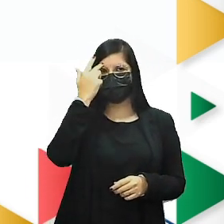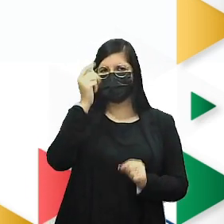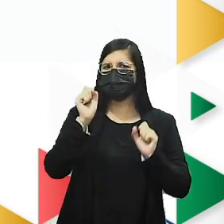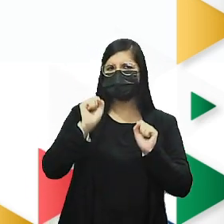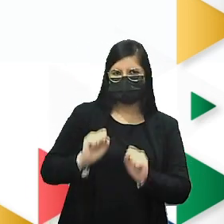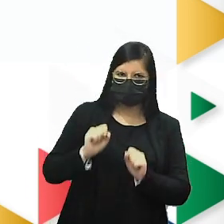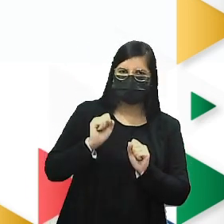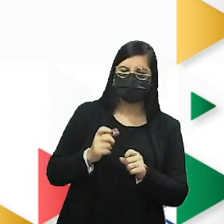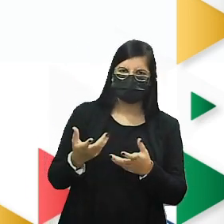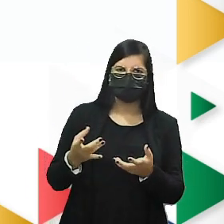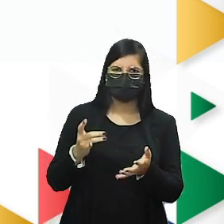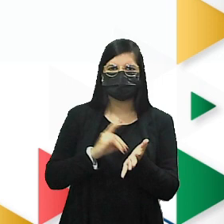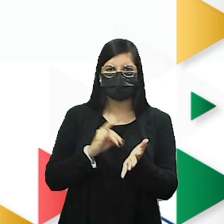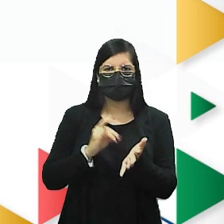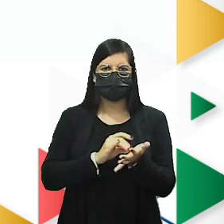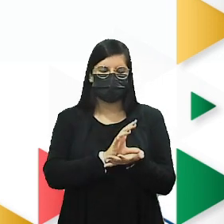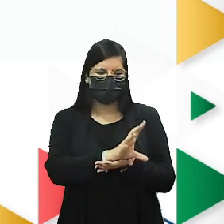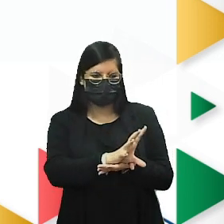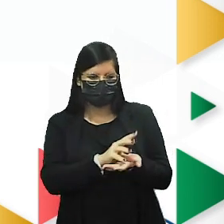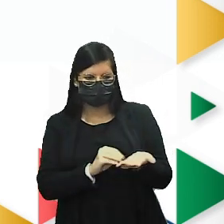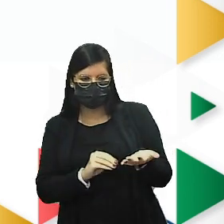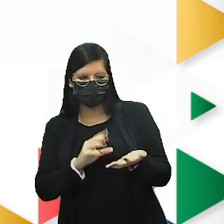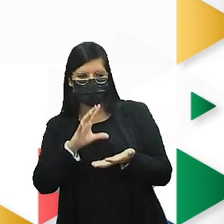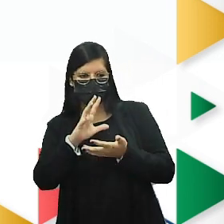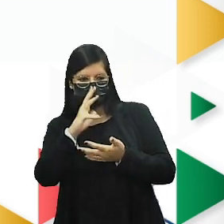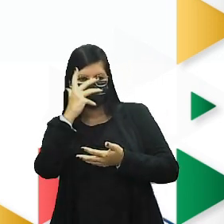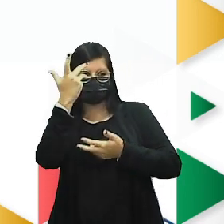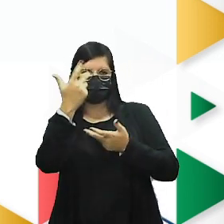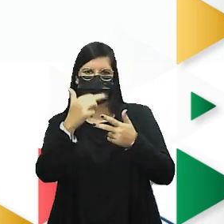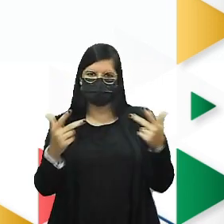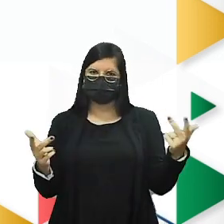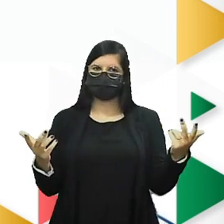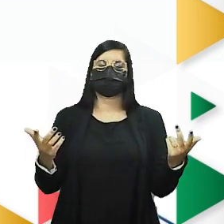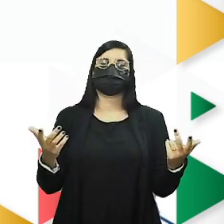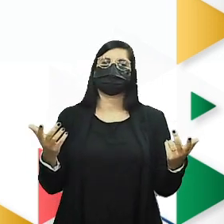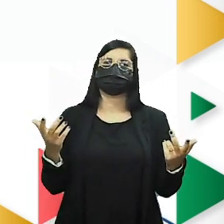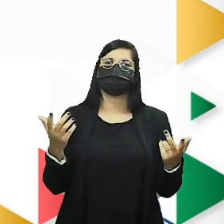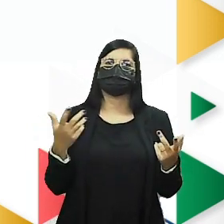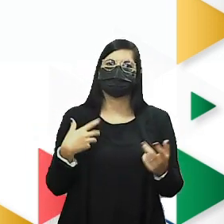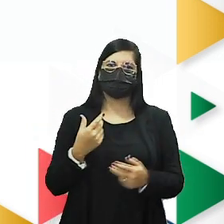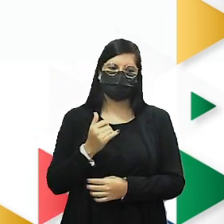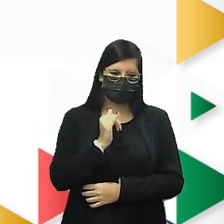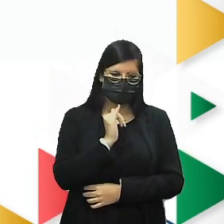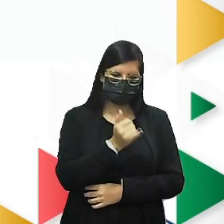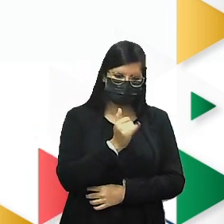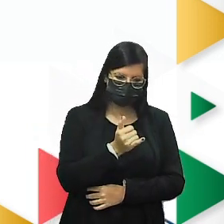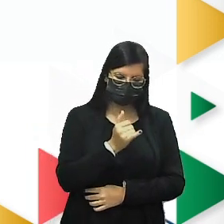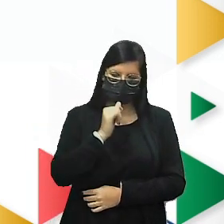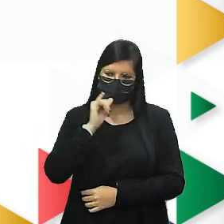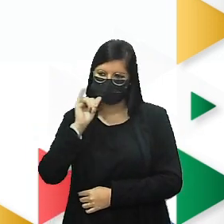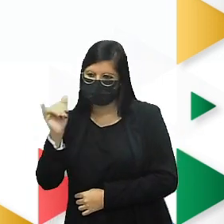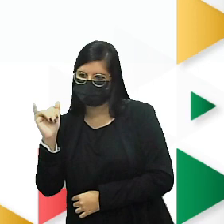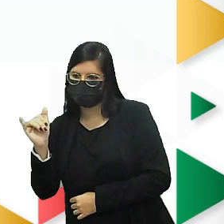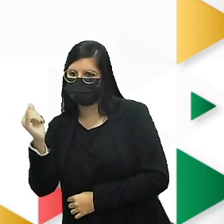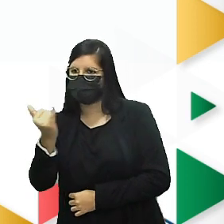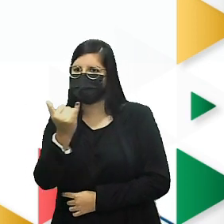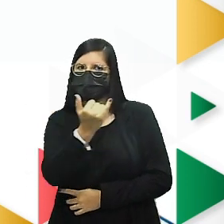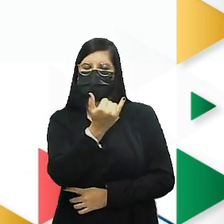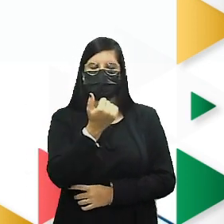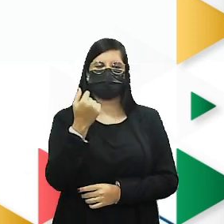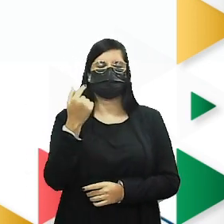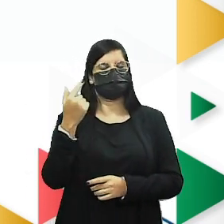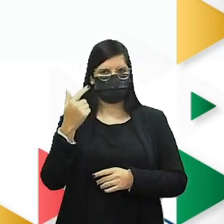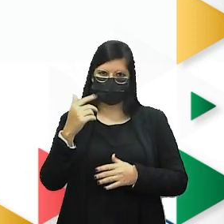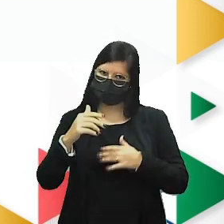ser que tenha se inspirado em alguma coisa que aconteceu, e aquela história de quem conta um conto aumenta um ponto, né? Então, assim, vai se transformar